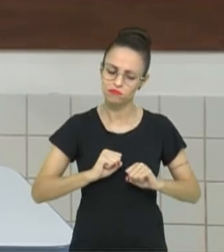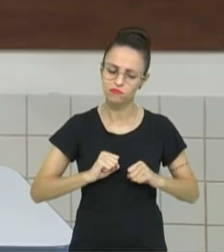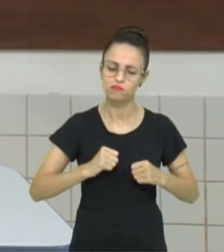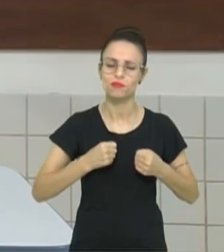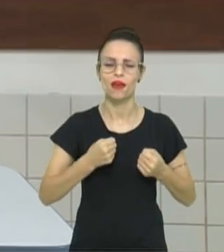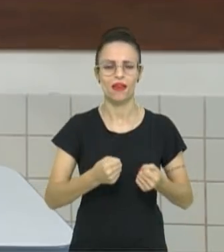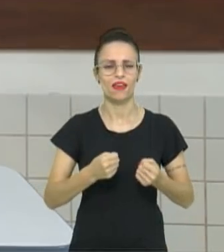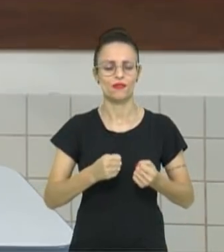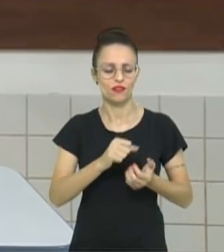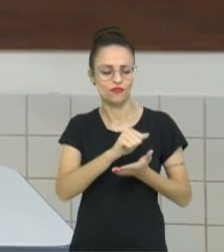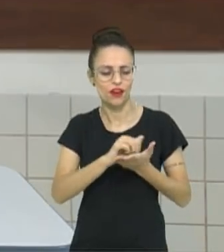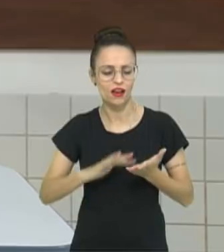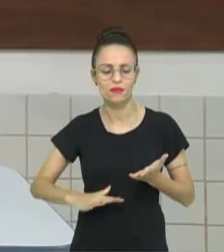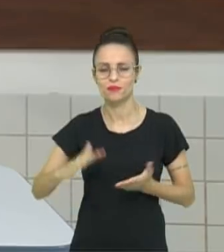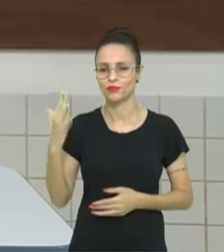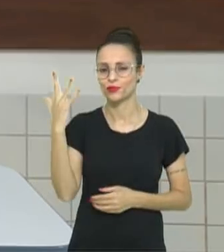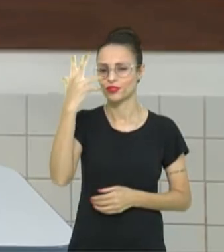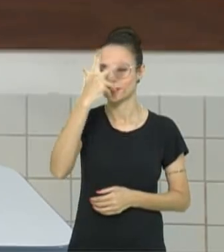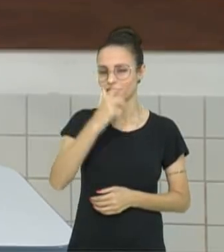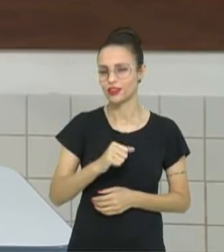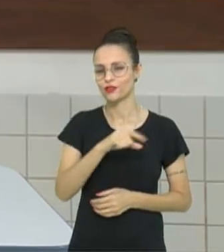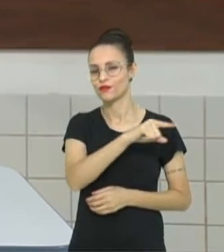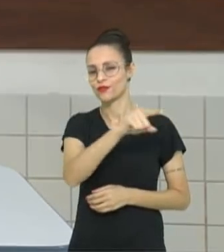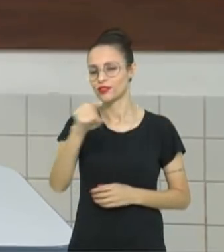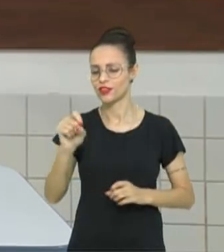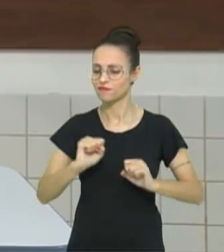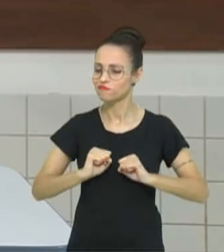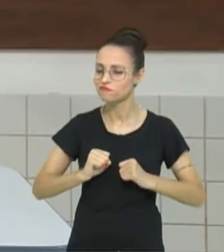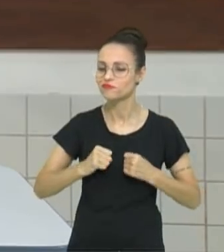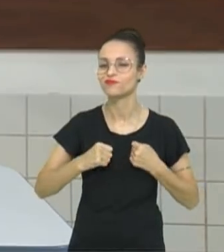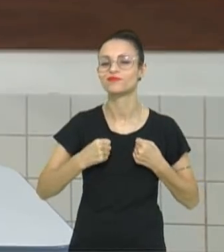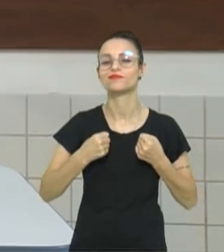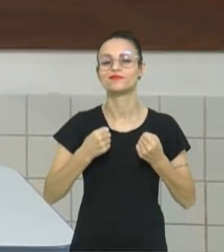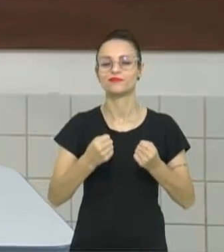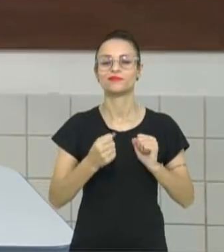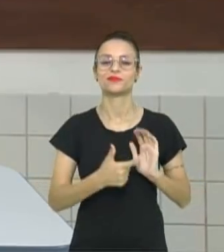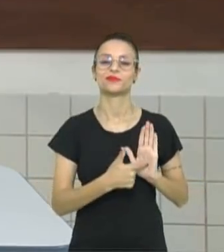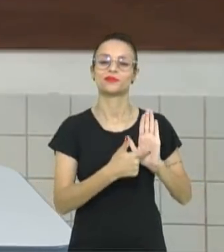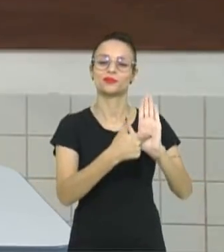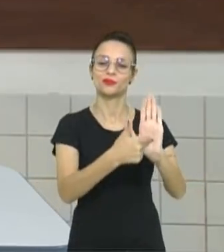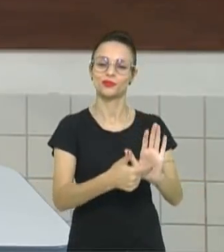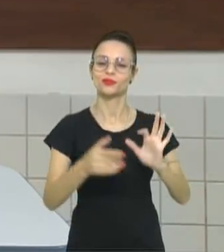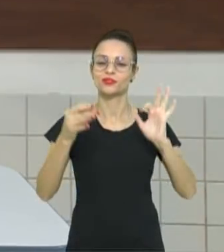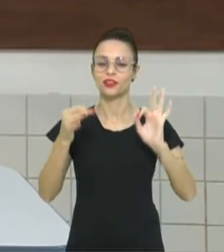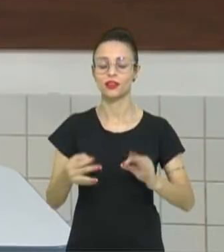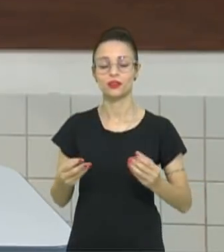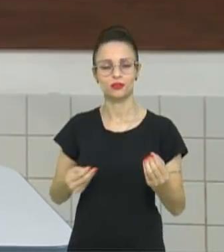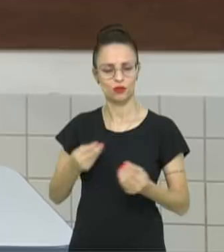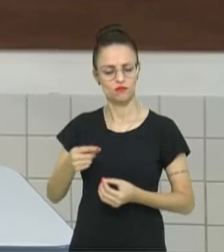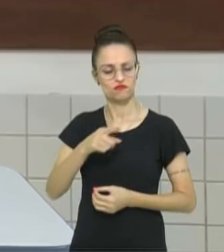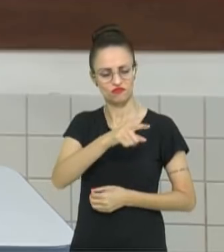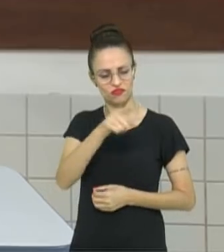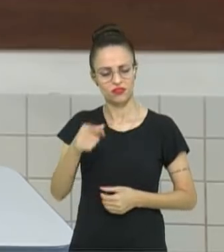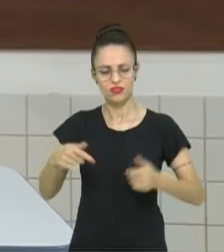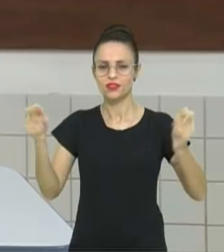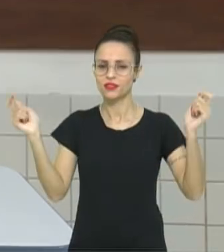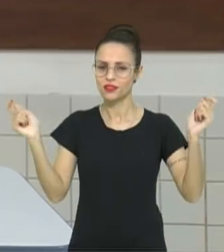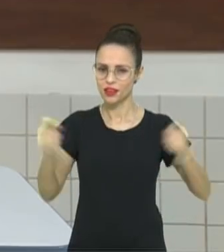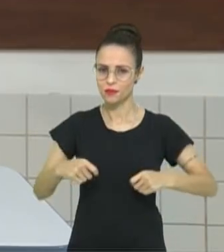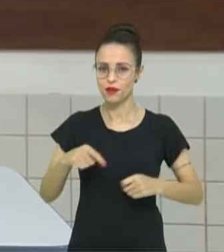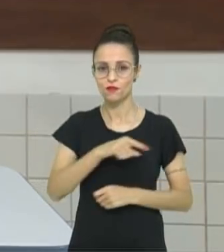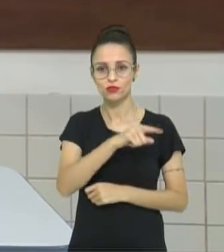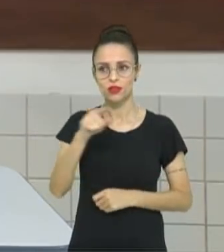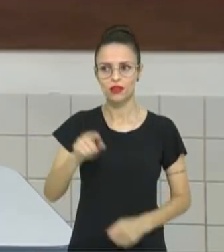trabalhos bonitos, quando vocês se empenham em mostrar, né, como vocês são capazes e que